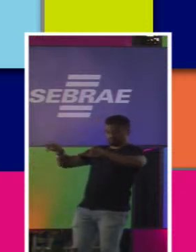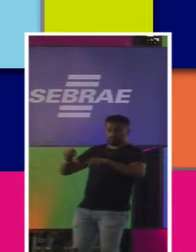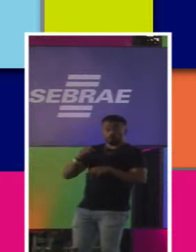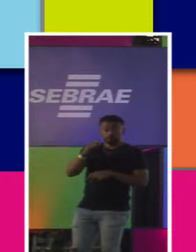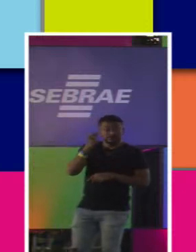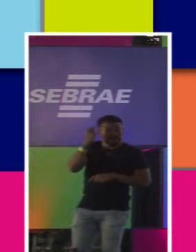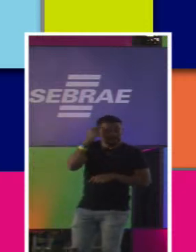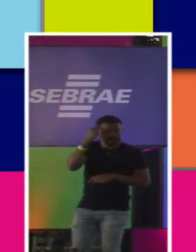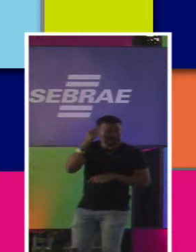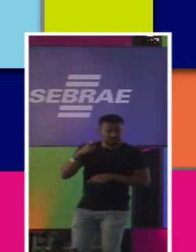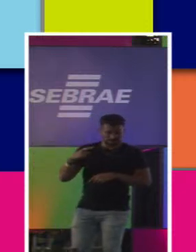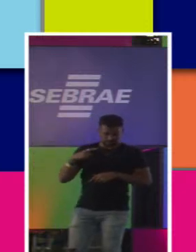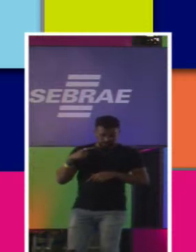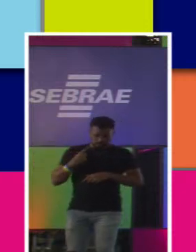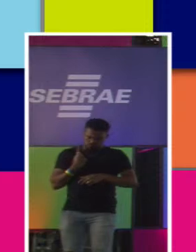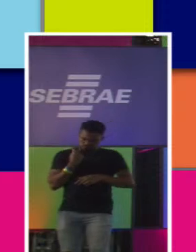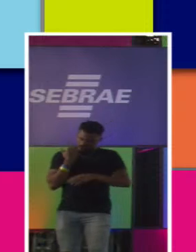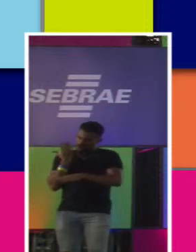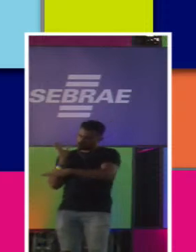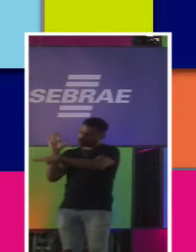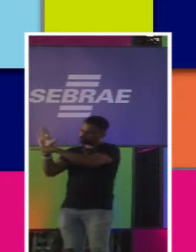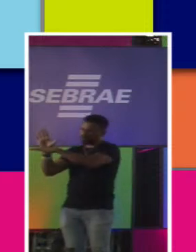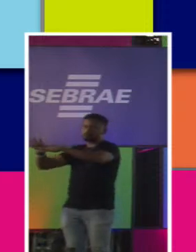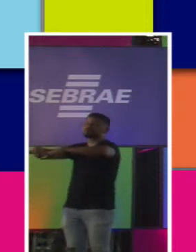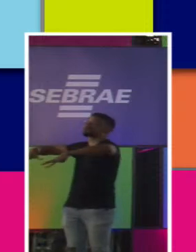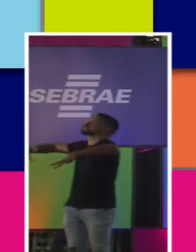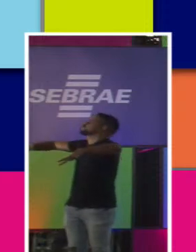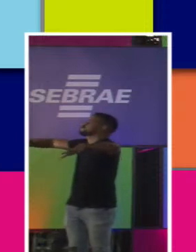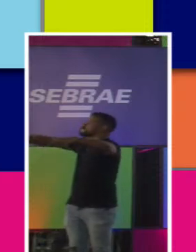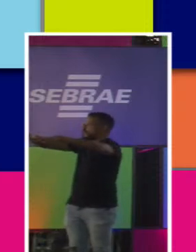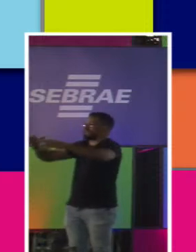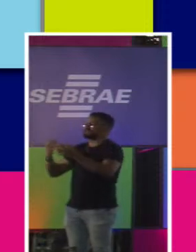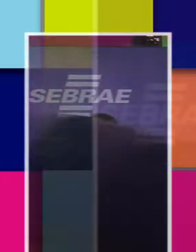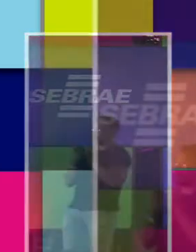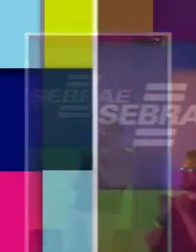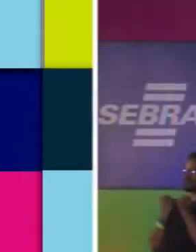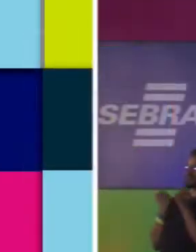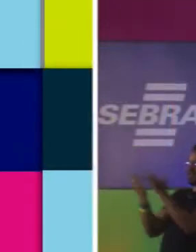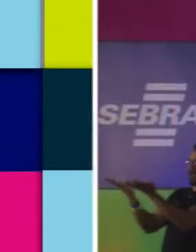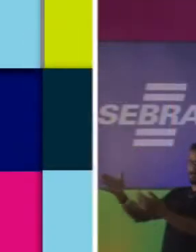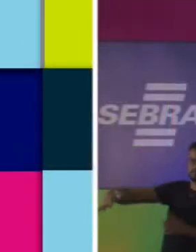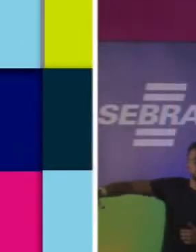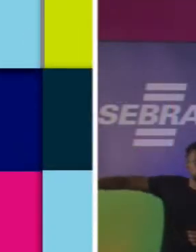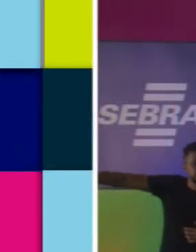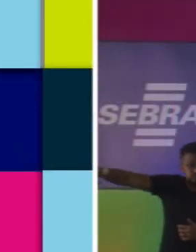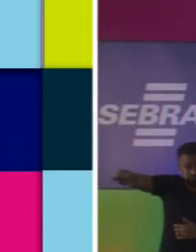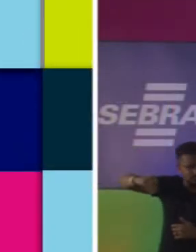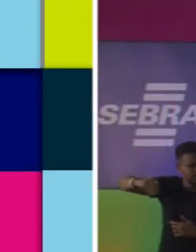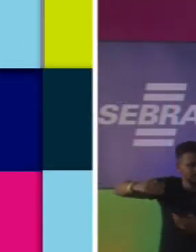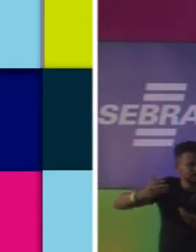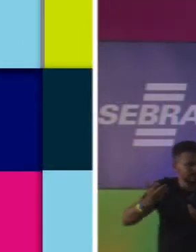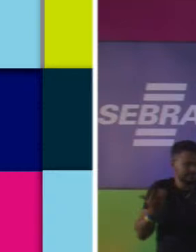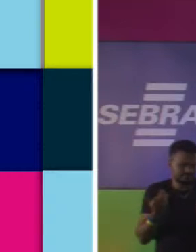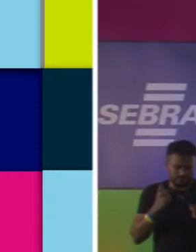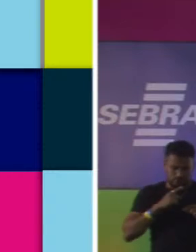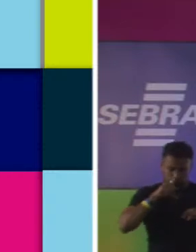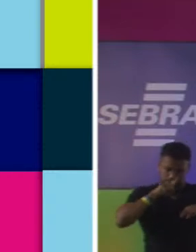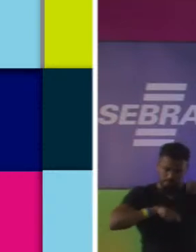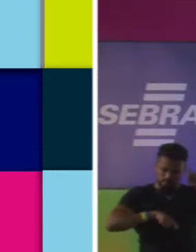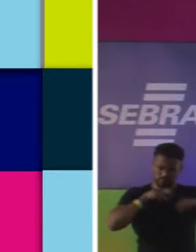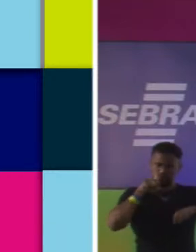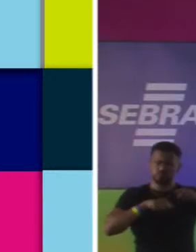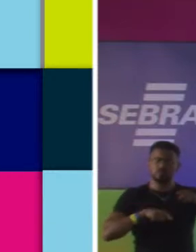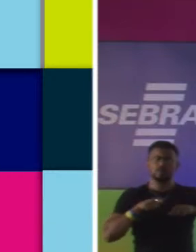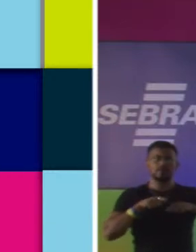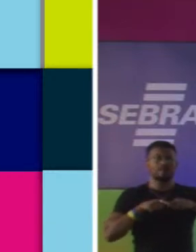que você tem uma solução geral, e você quer entregar isso para todo mundo, exige um produto robusto. porque essas